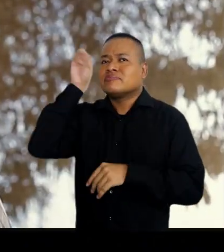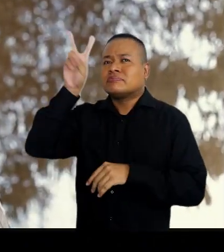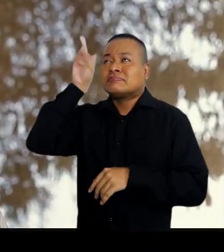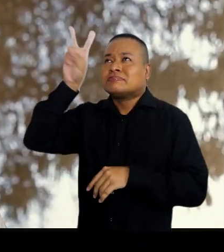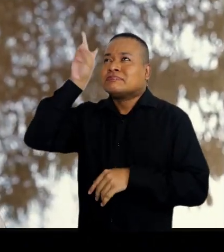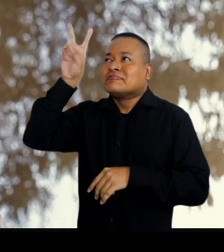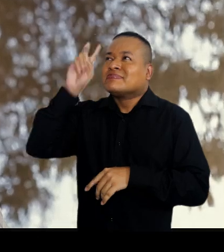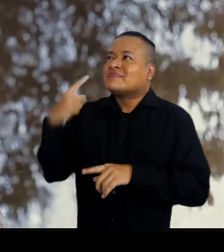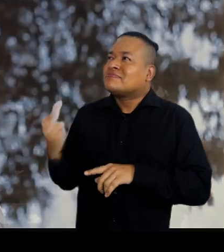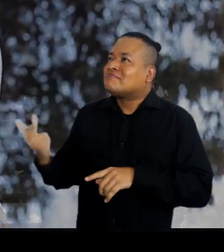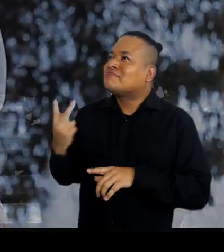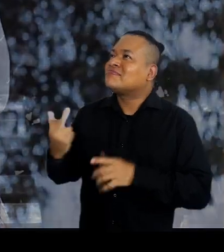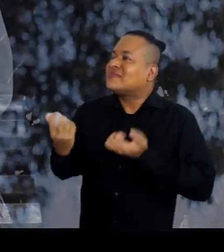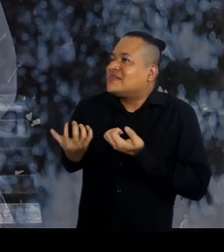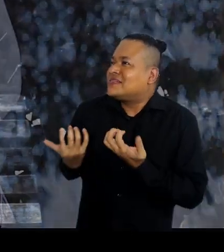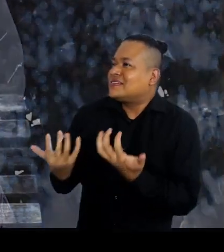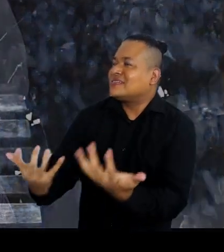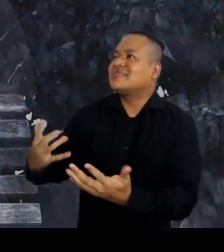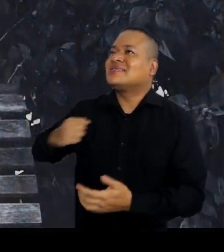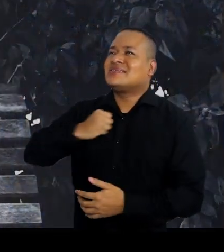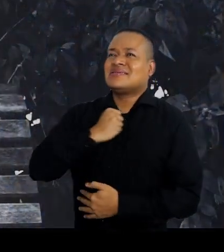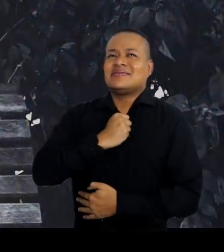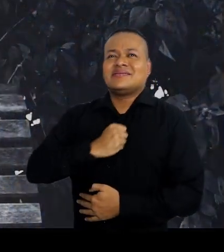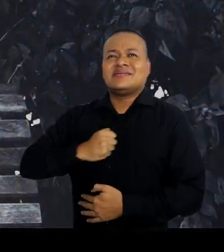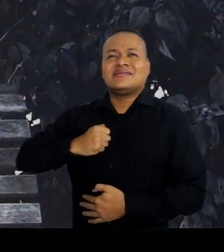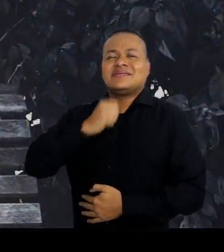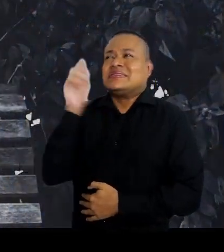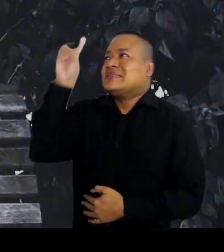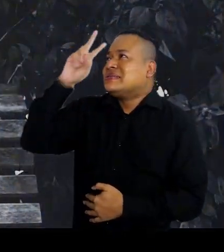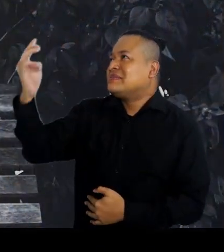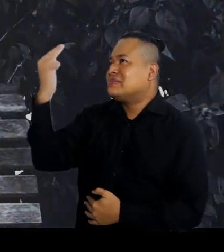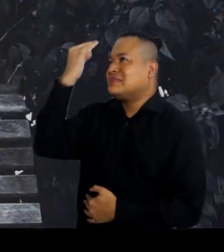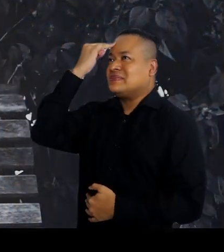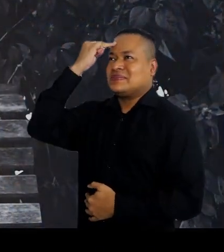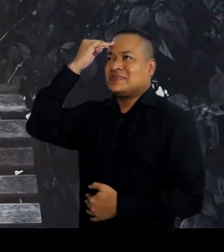Guardarei as nossas recordações no jardim da saudade.